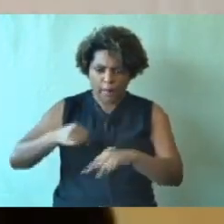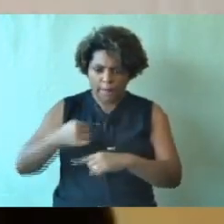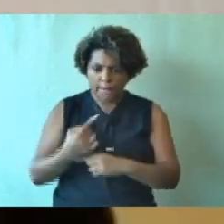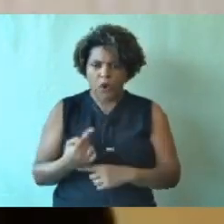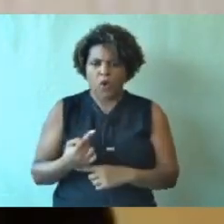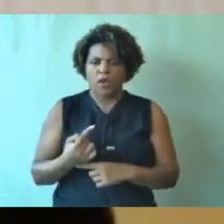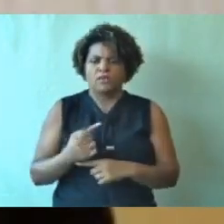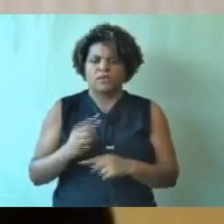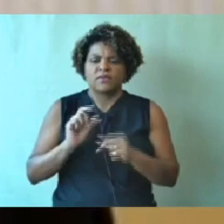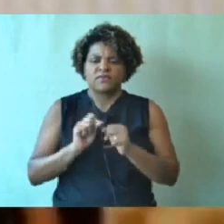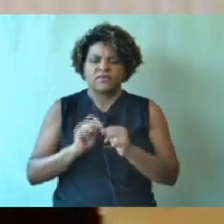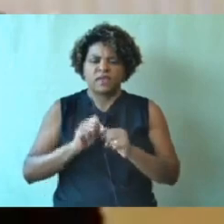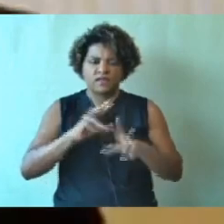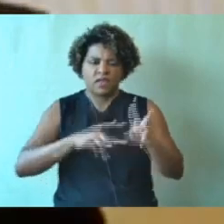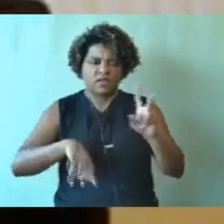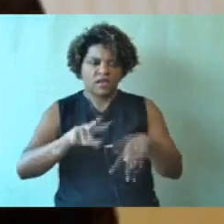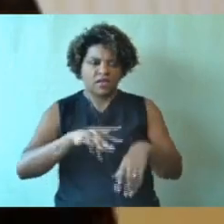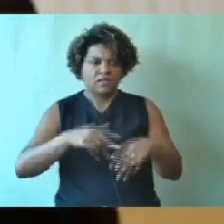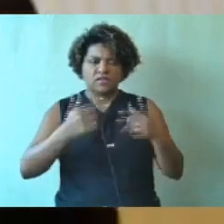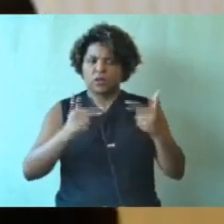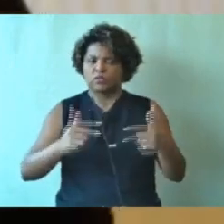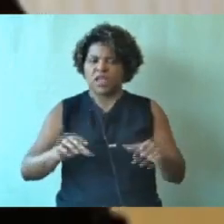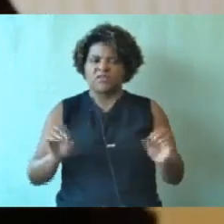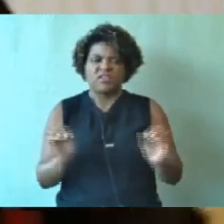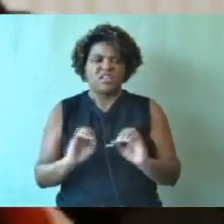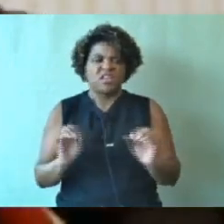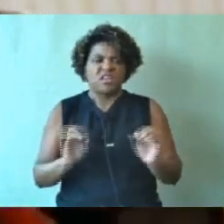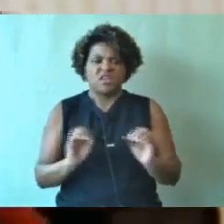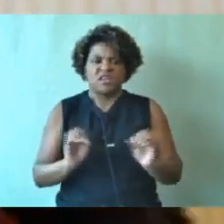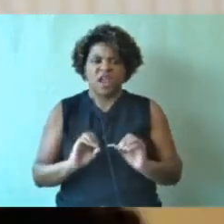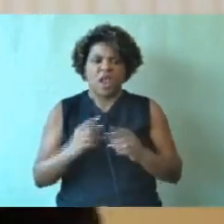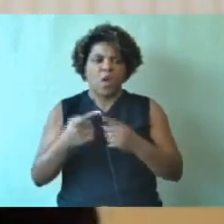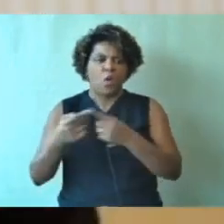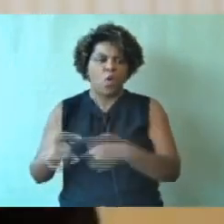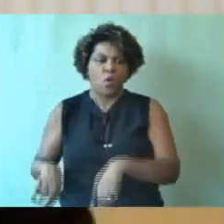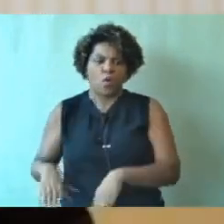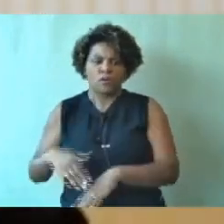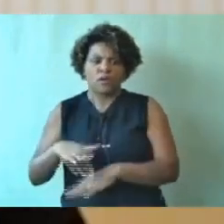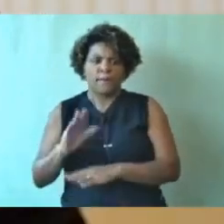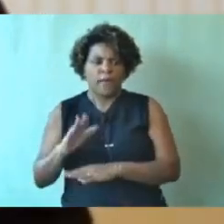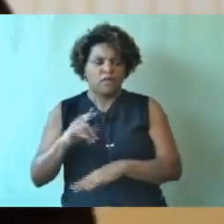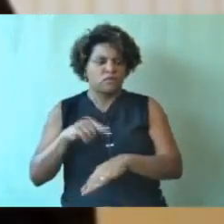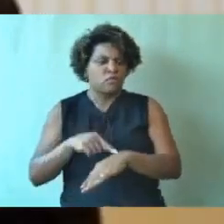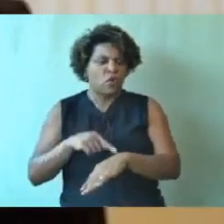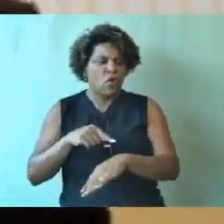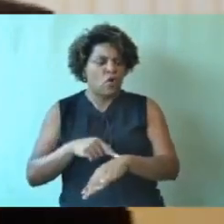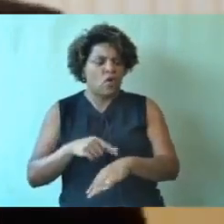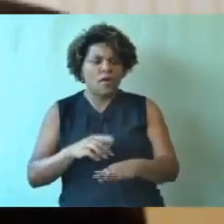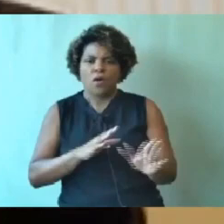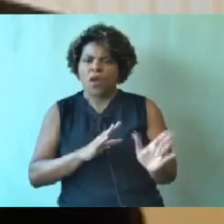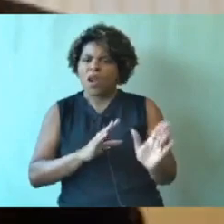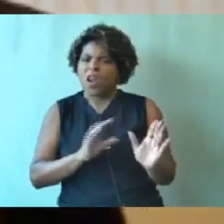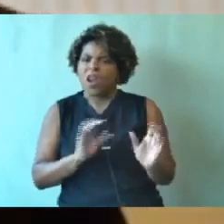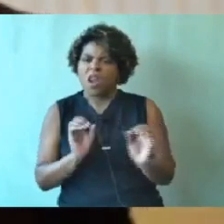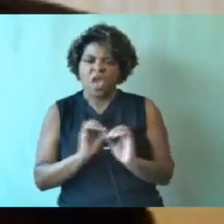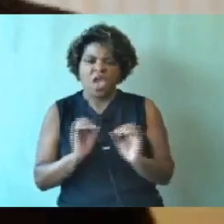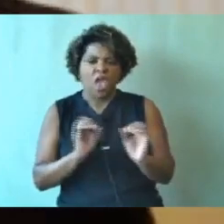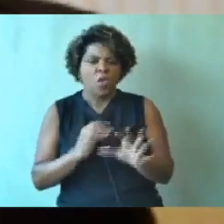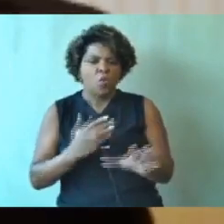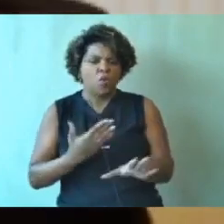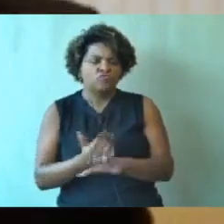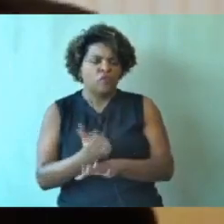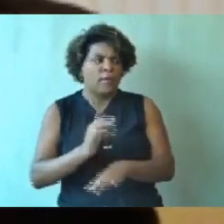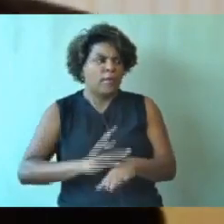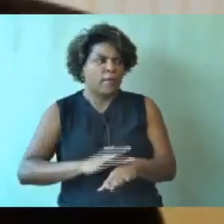depois que ele analisou, ele não teve mais oposição, tá certo? Então, assim, não, na hora nenhuma eu chamei uma entidade para mim, eu chamei de